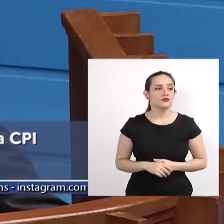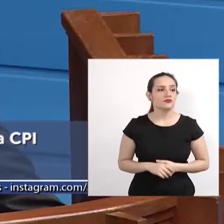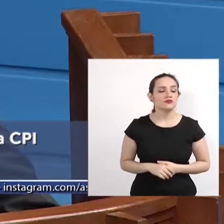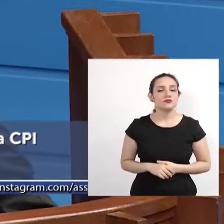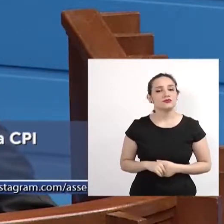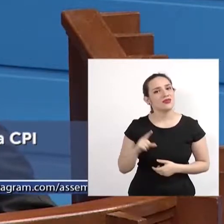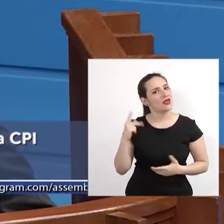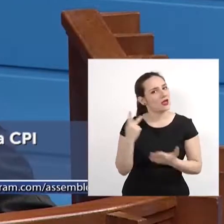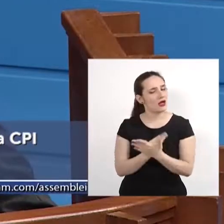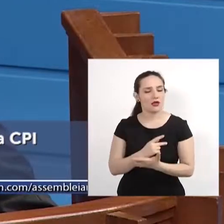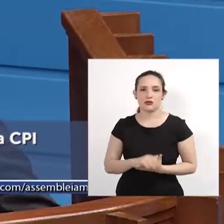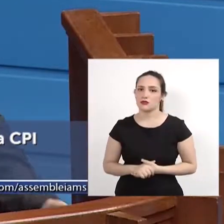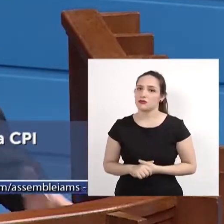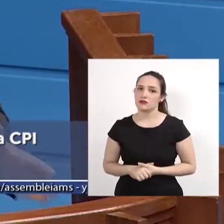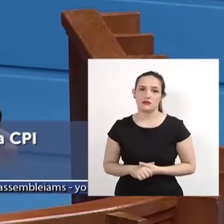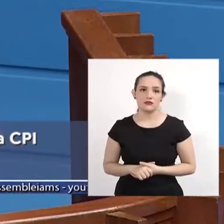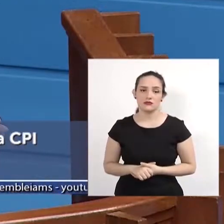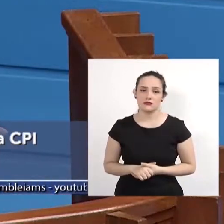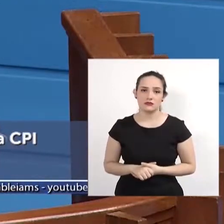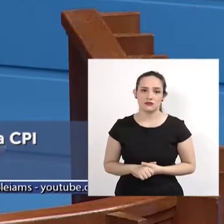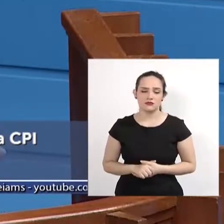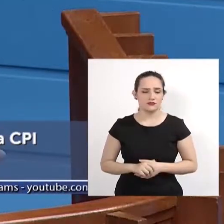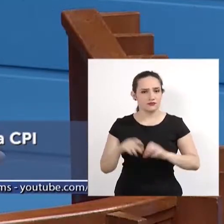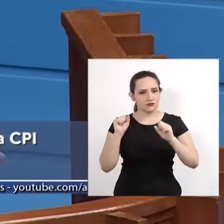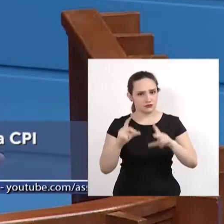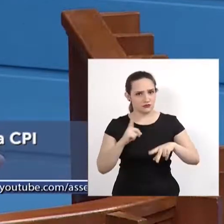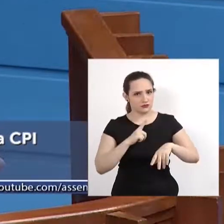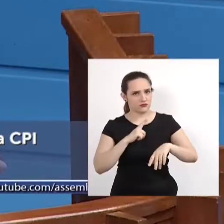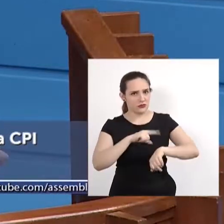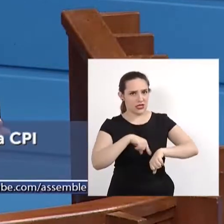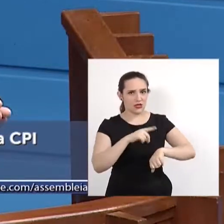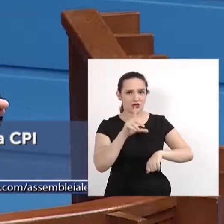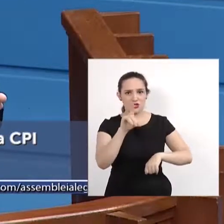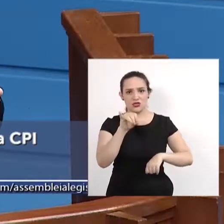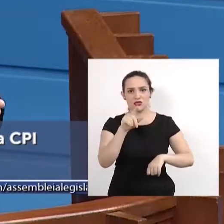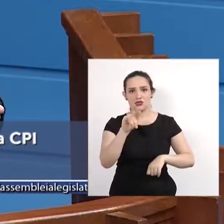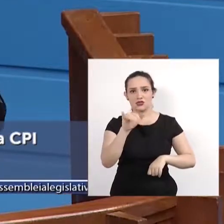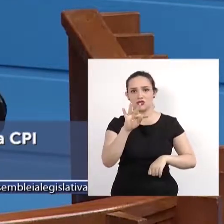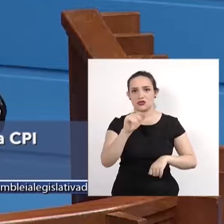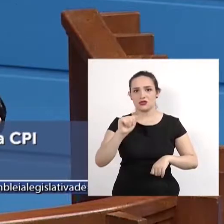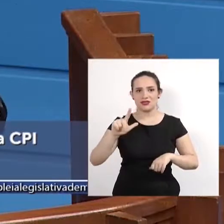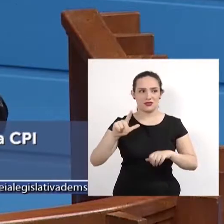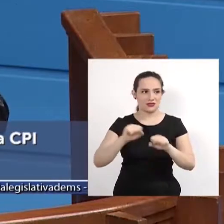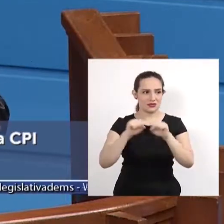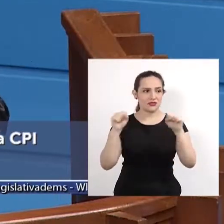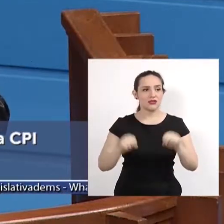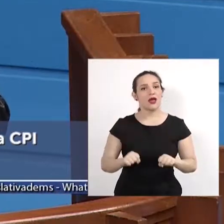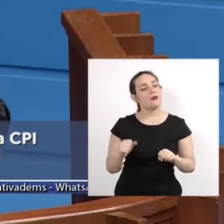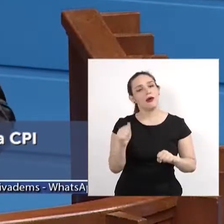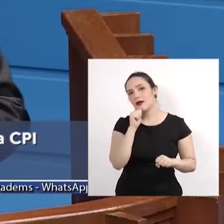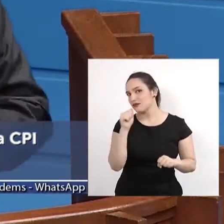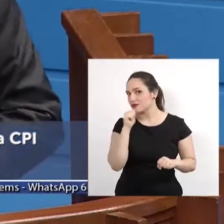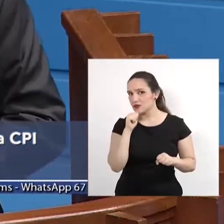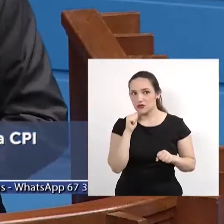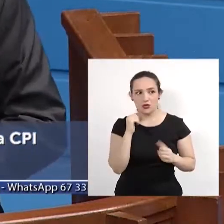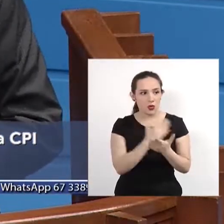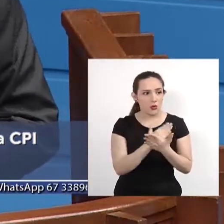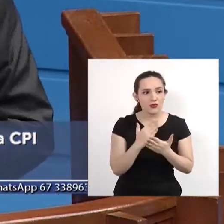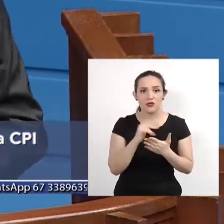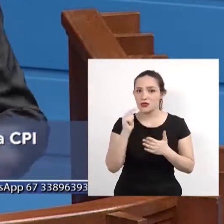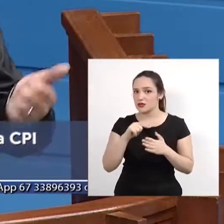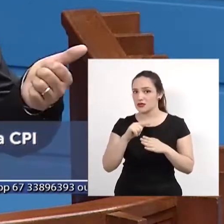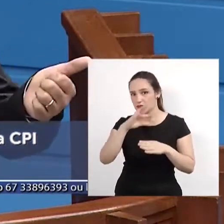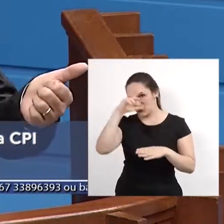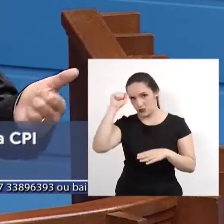É algo injusto. Os relógios digitais, da mesma forma, ainda não foram implantados na sua totalidade em Mato Grosso do